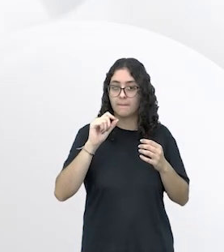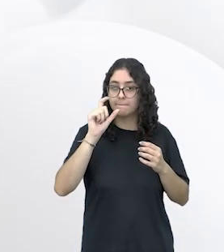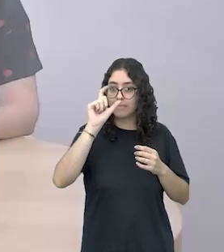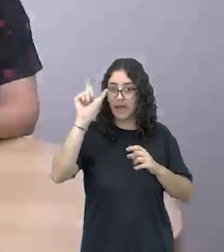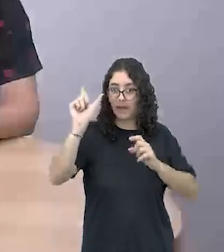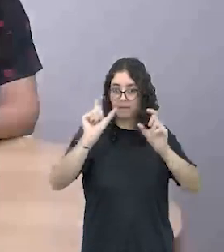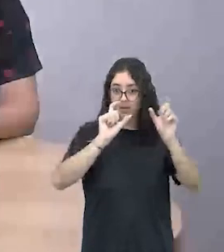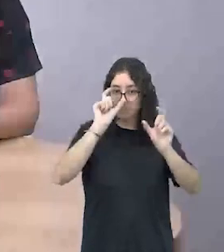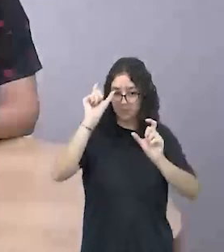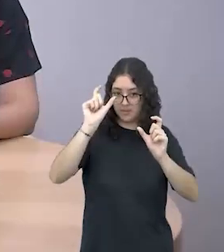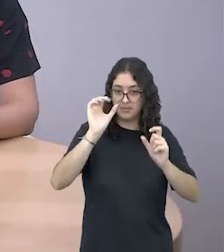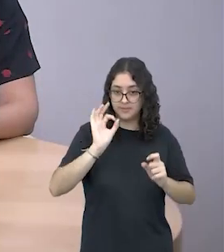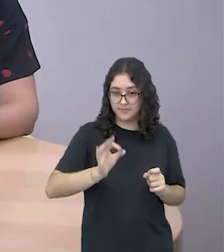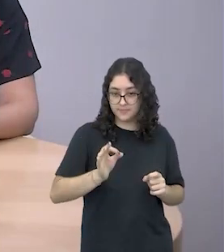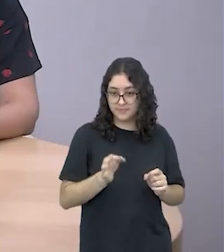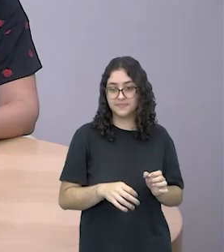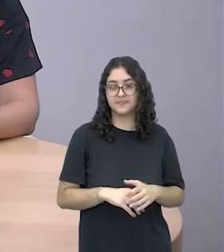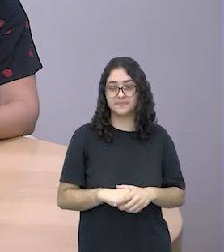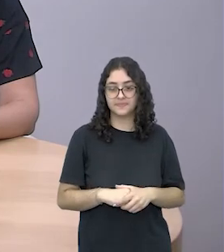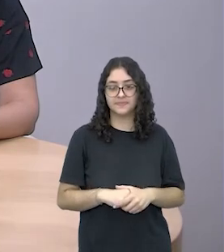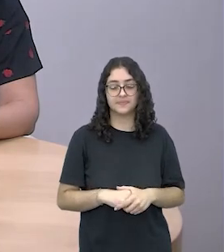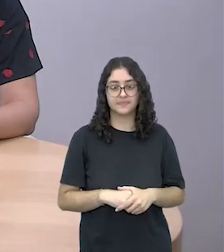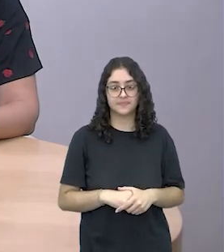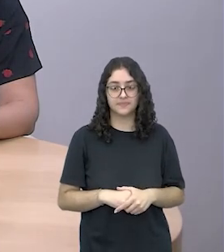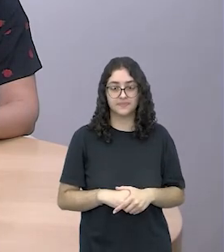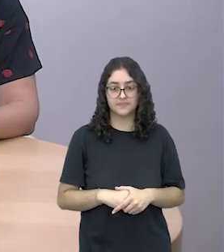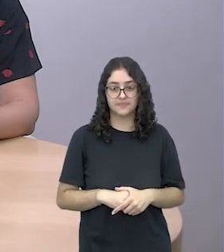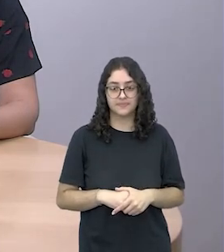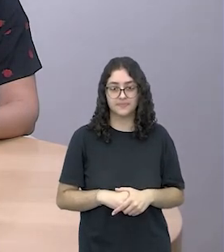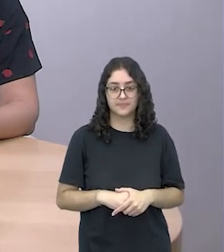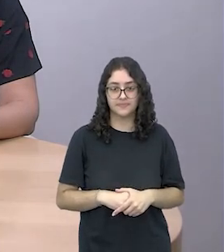certo? Vamos lá então no mínimo.